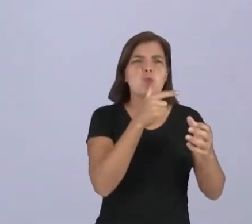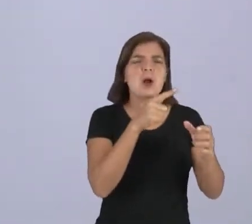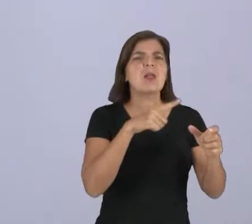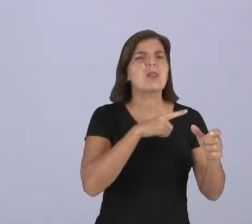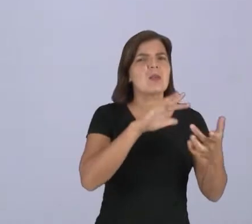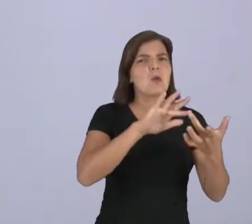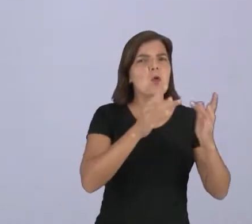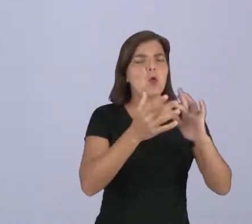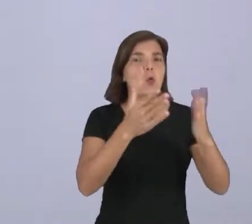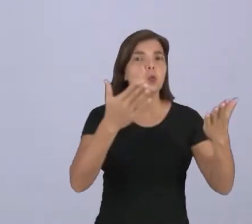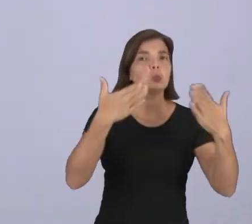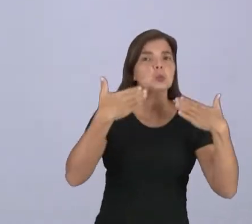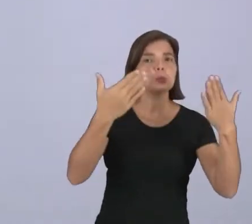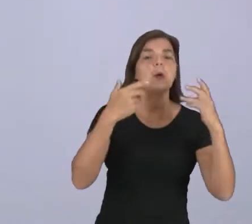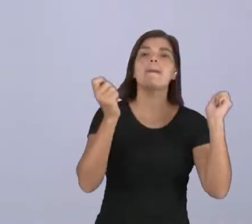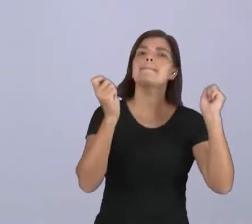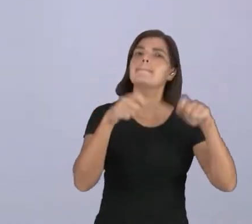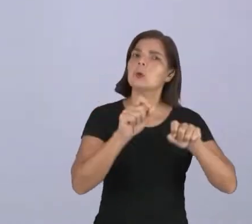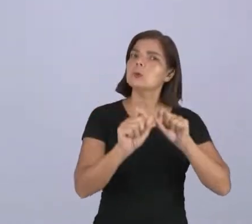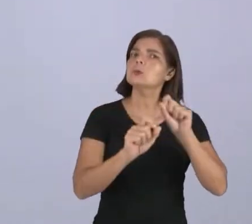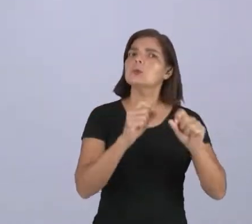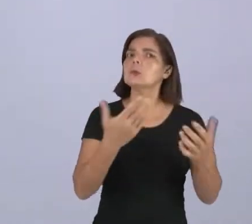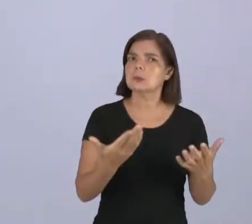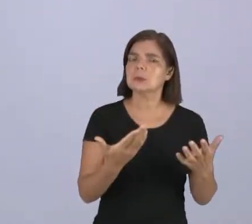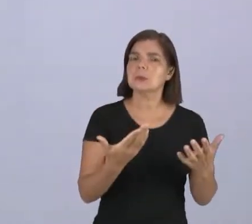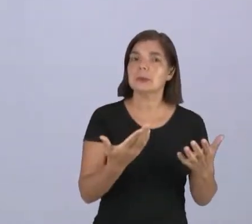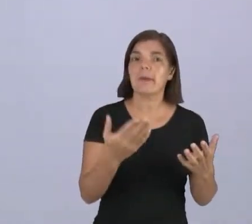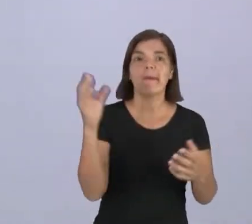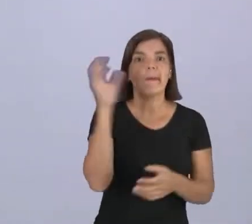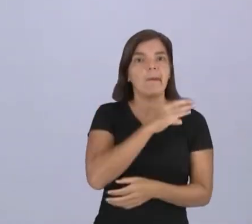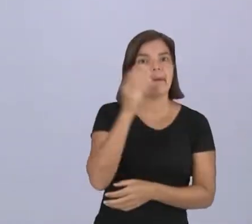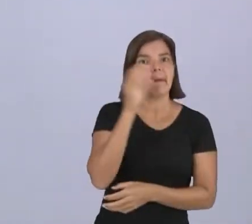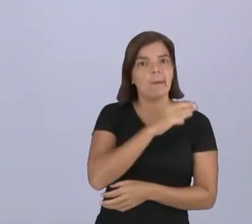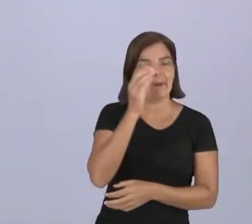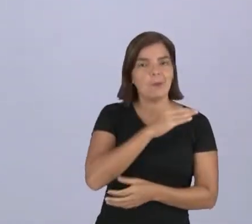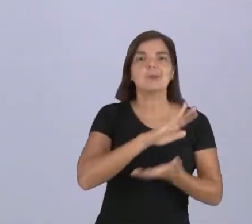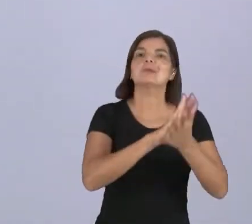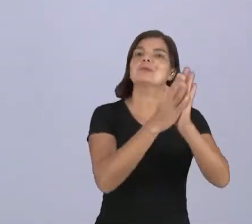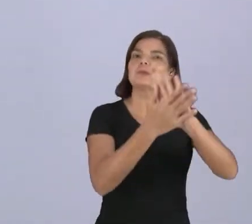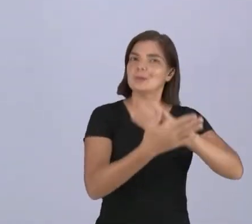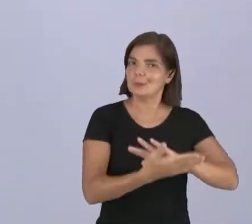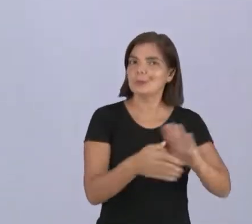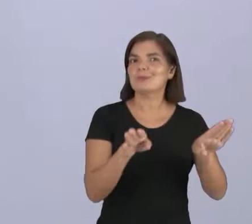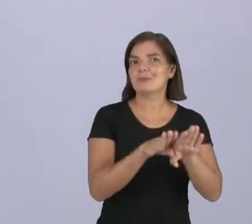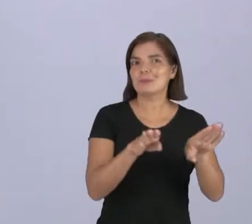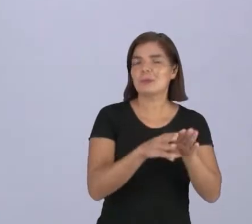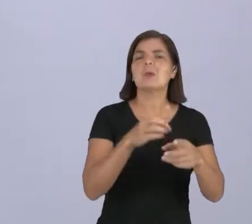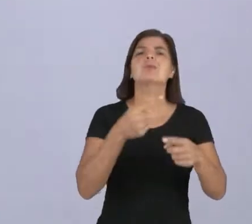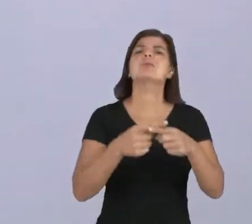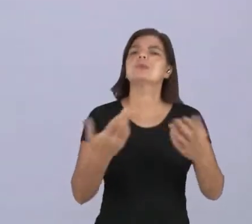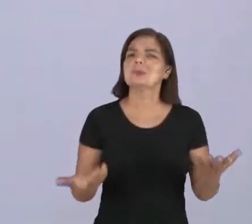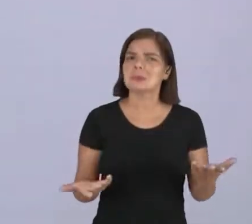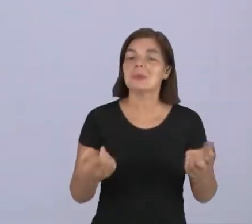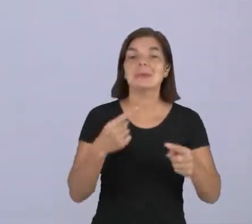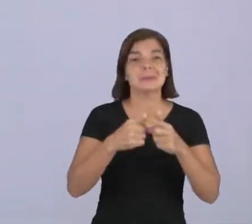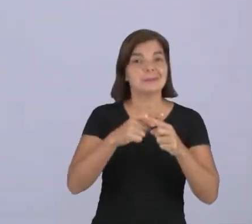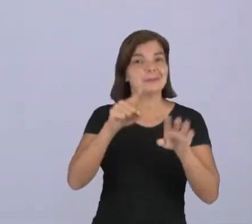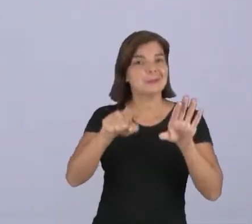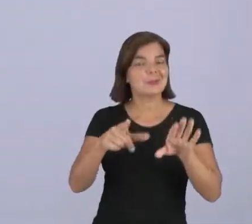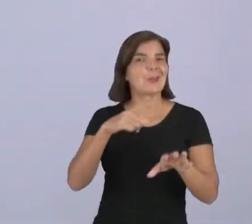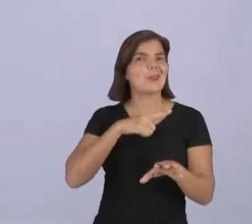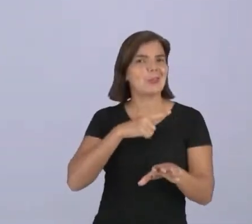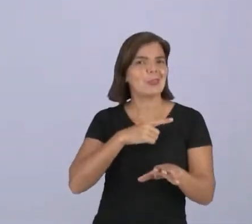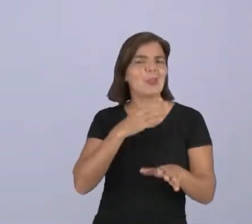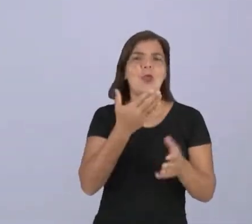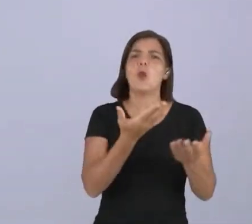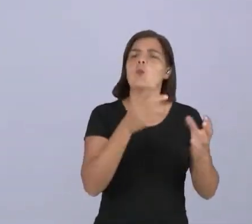tem muito contato com o calor, pode acabar também acelerando esse processo de decomposição. E por quê? Porque quando a gente tem